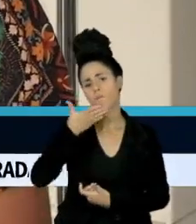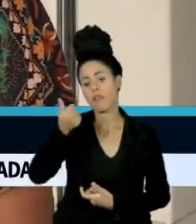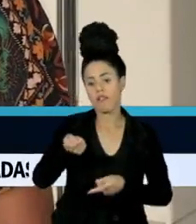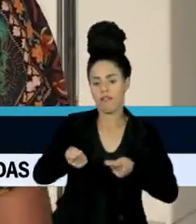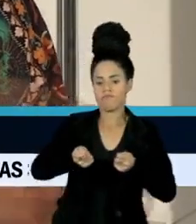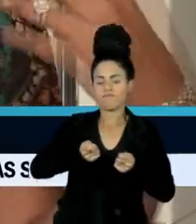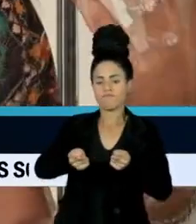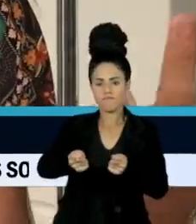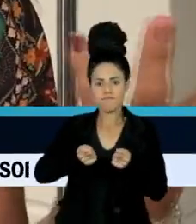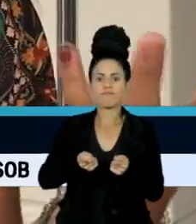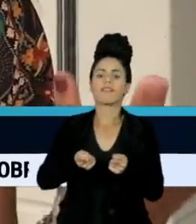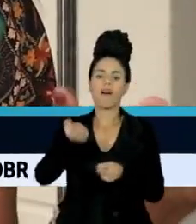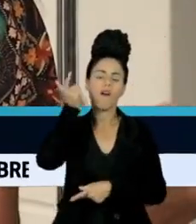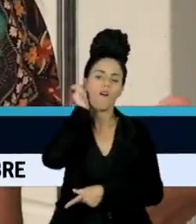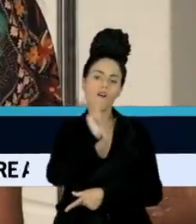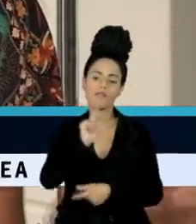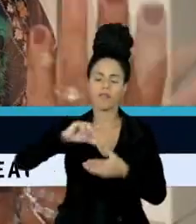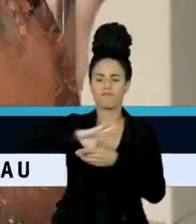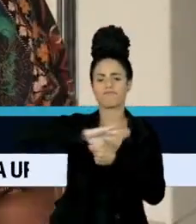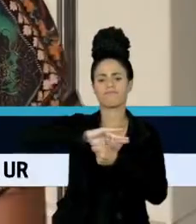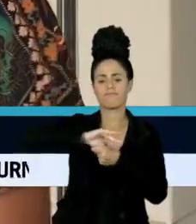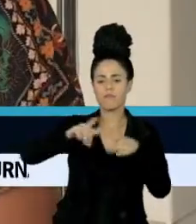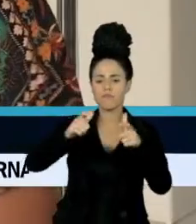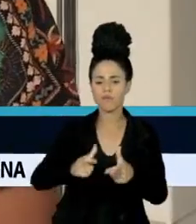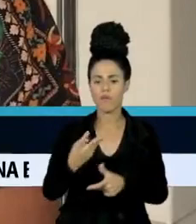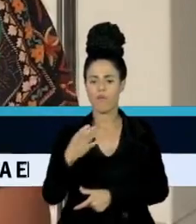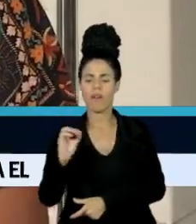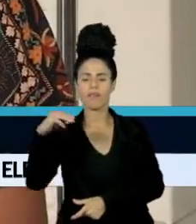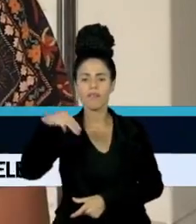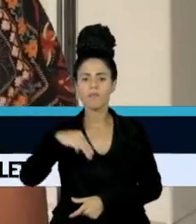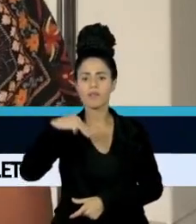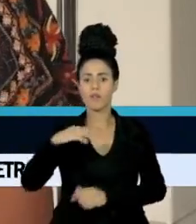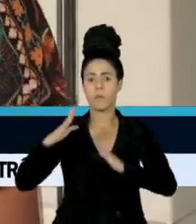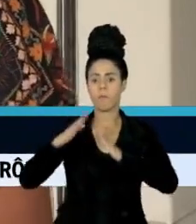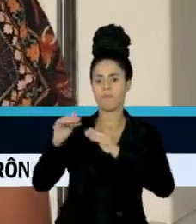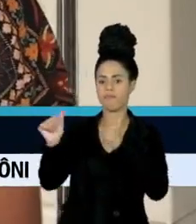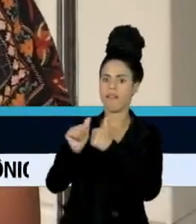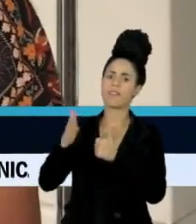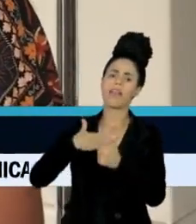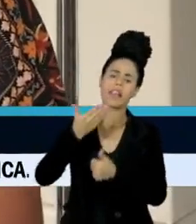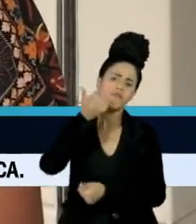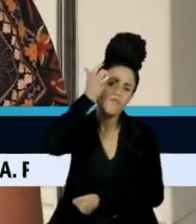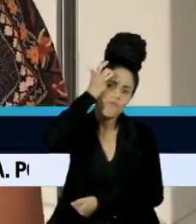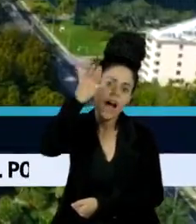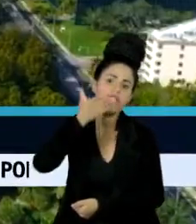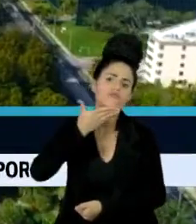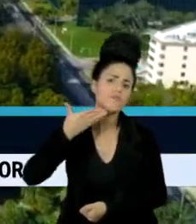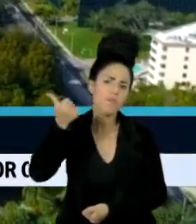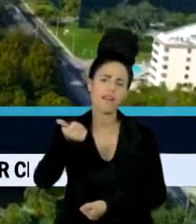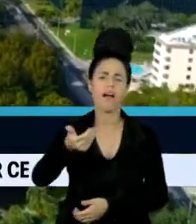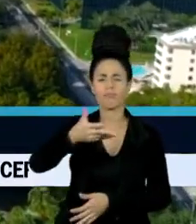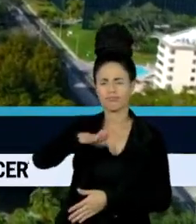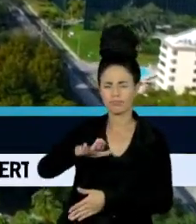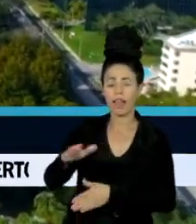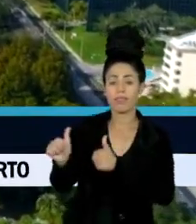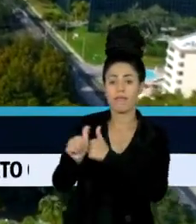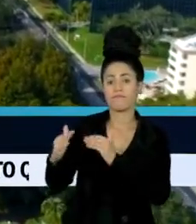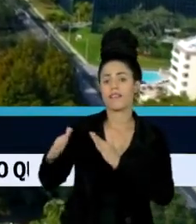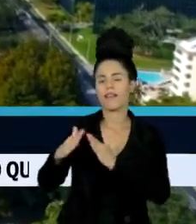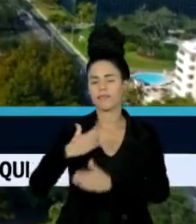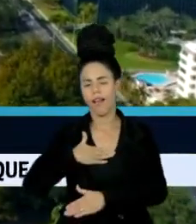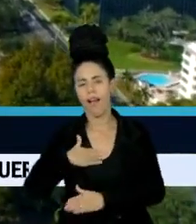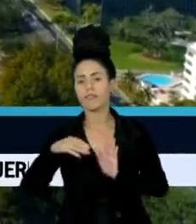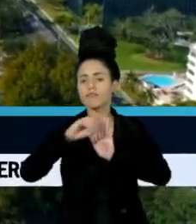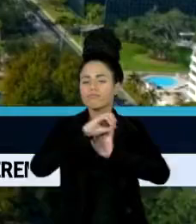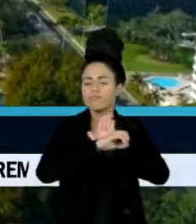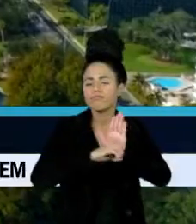né? O consulado, por exemplo, fica a 40 minutos da minha casa, então é uma facilidade enorme, né? O pedido para que Orlando tivesse